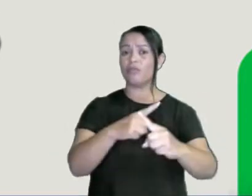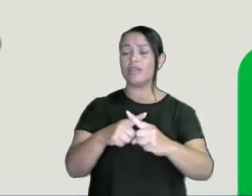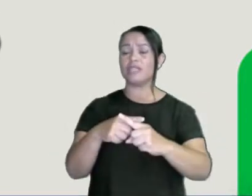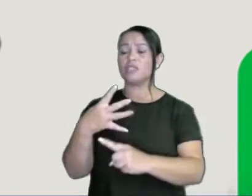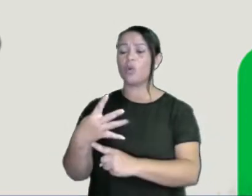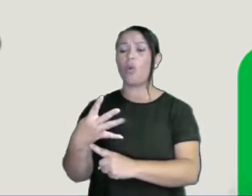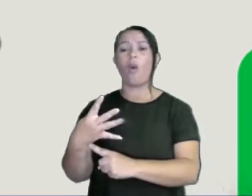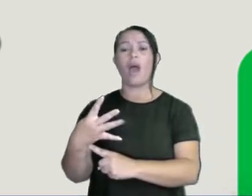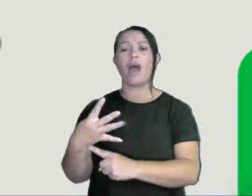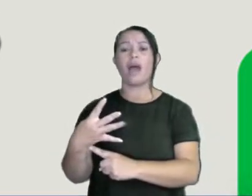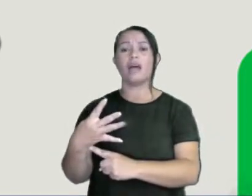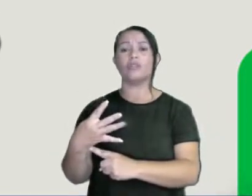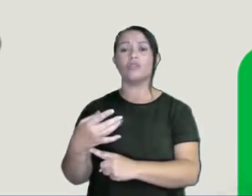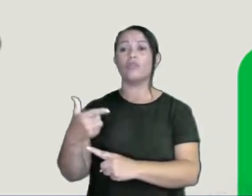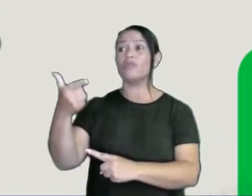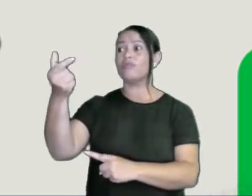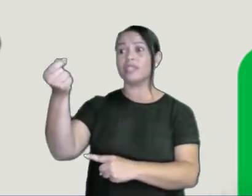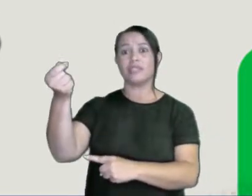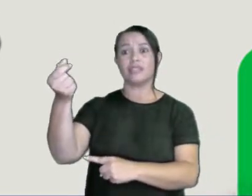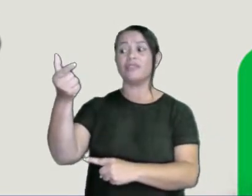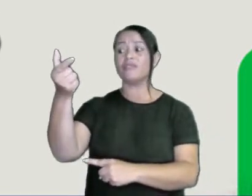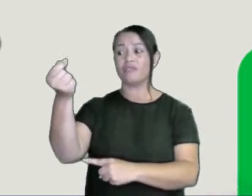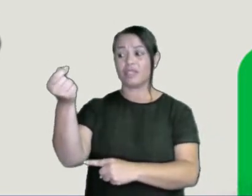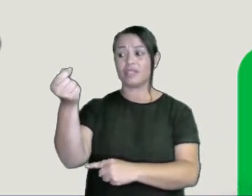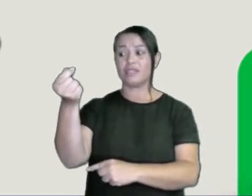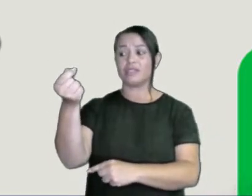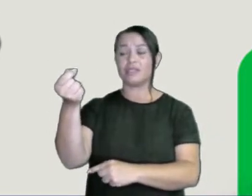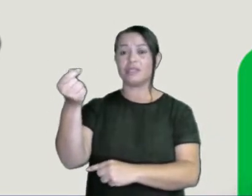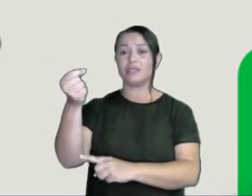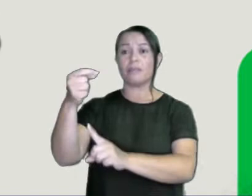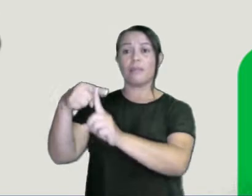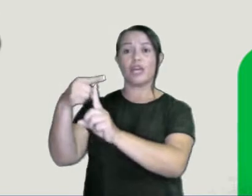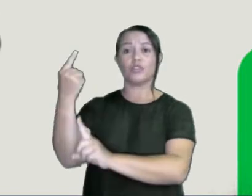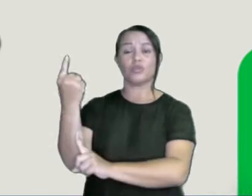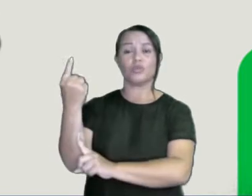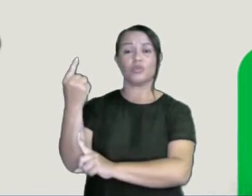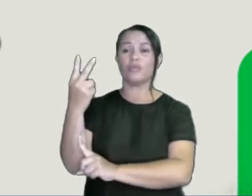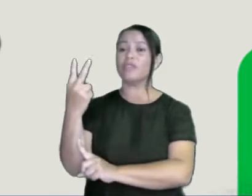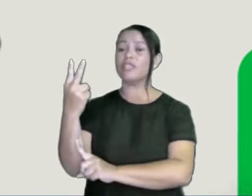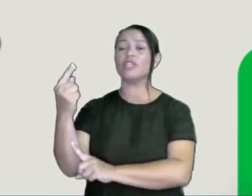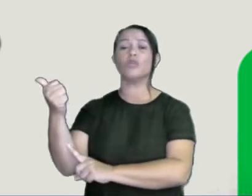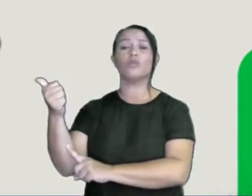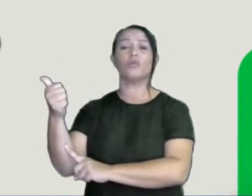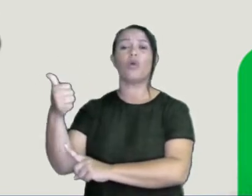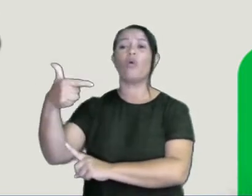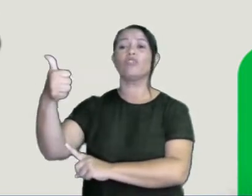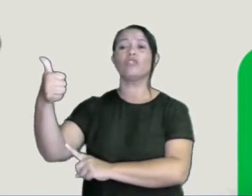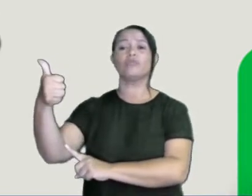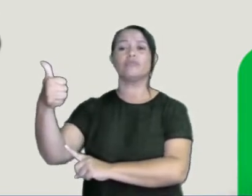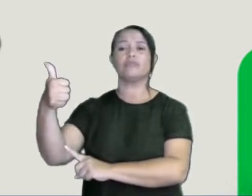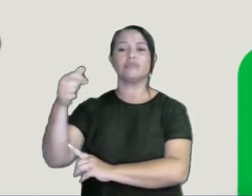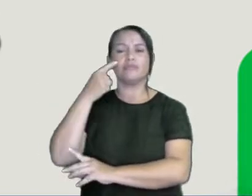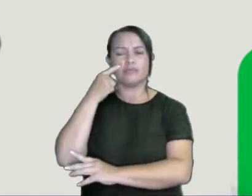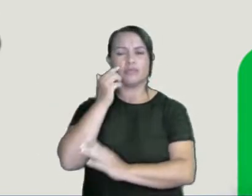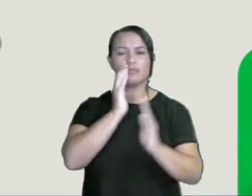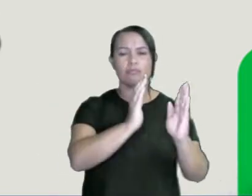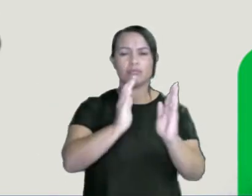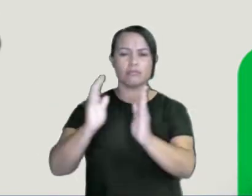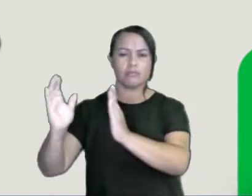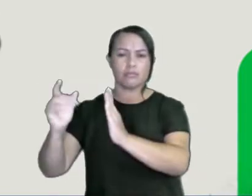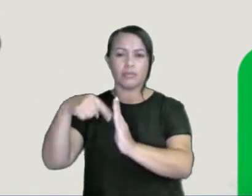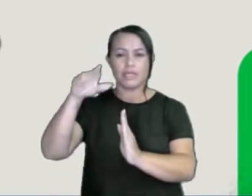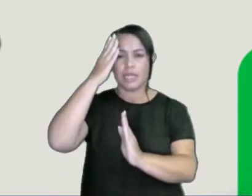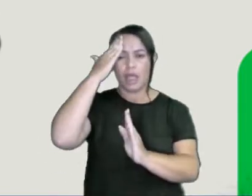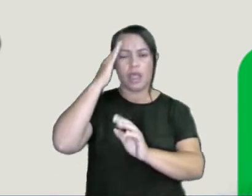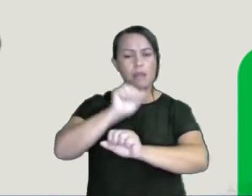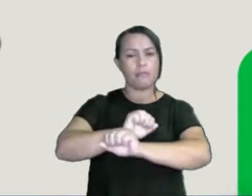vezes 4, 20. 20 mais 1, 21. Coloquei aqui separado para vocês entenderem melhor.